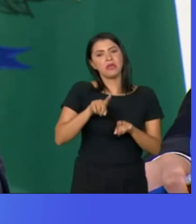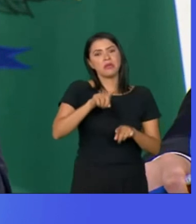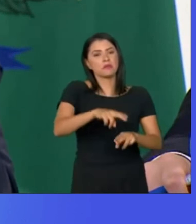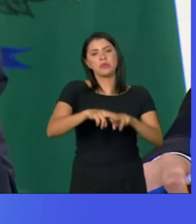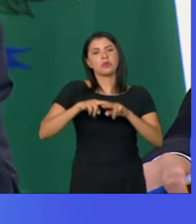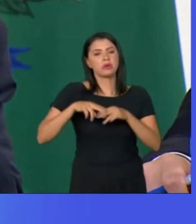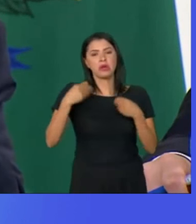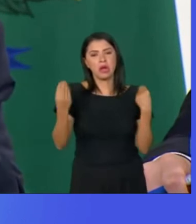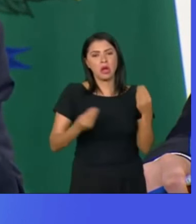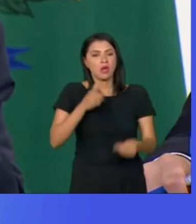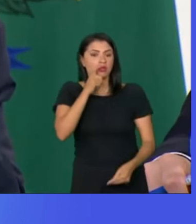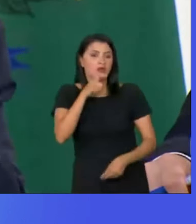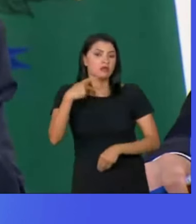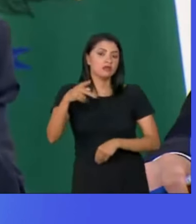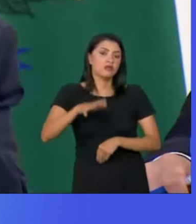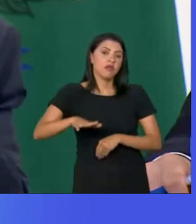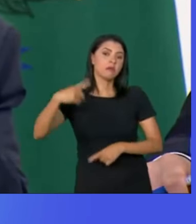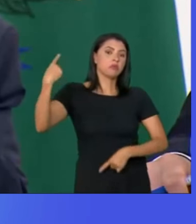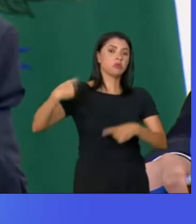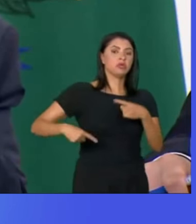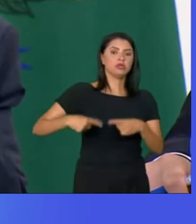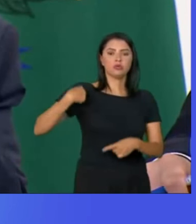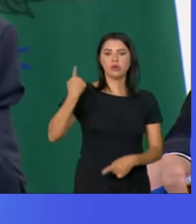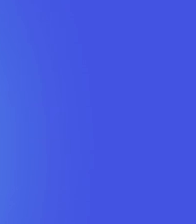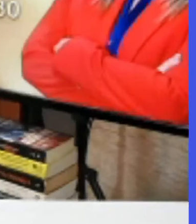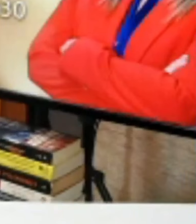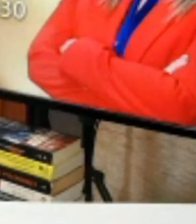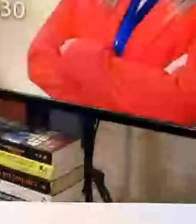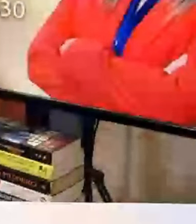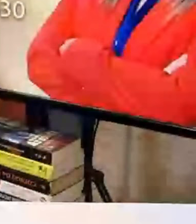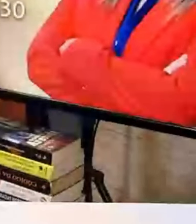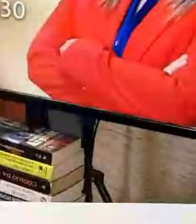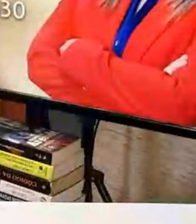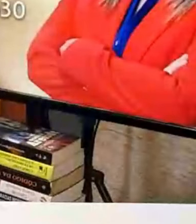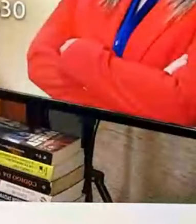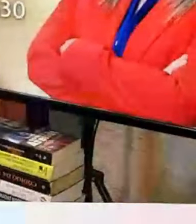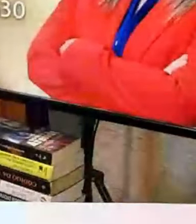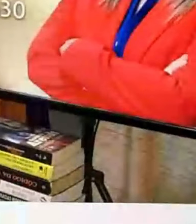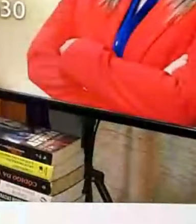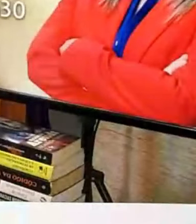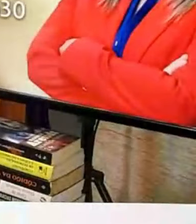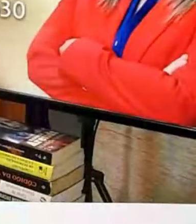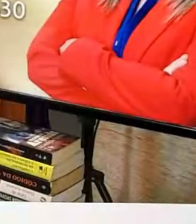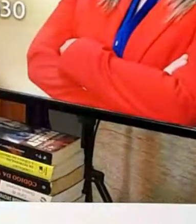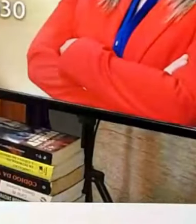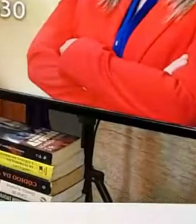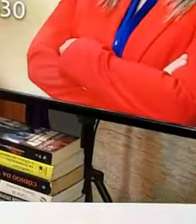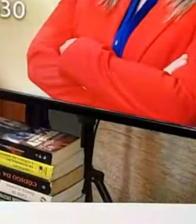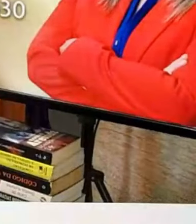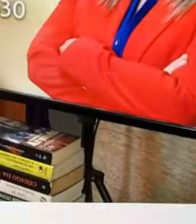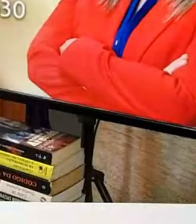por interesses políticos a gente não sabe resumindo resumindo aqui as